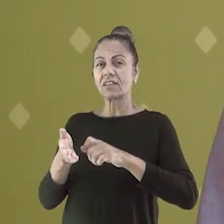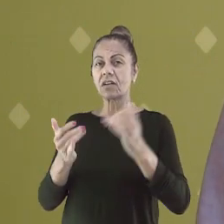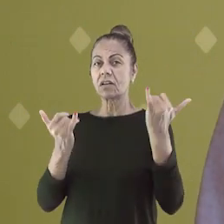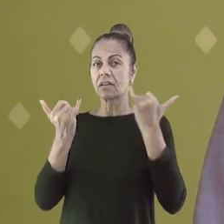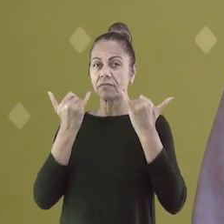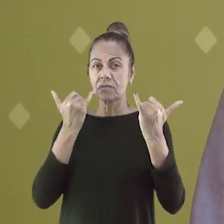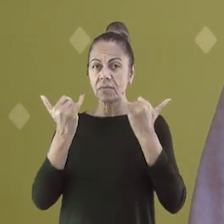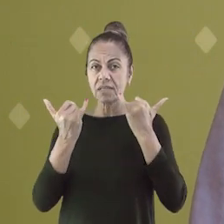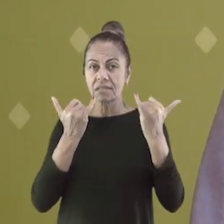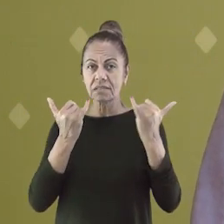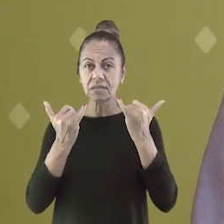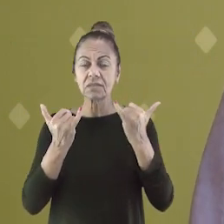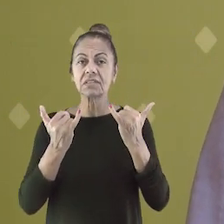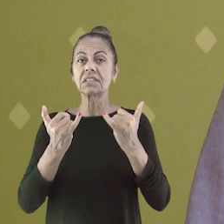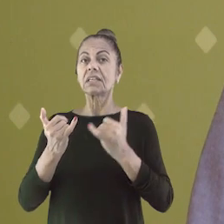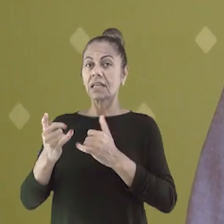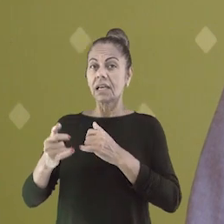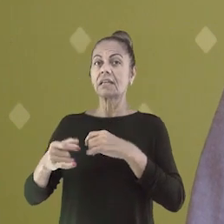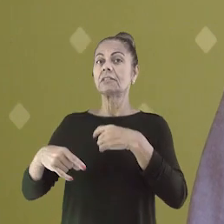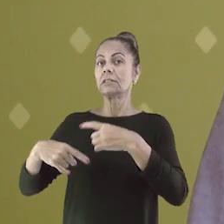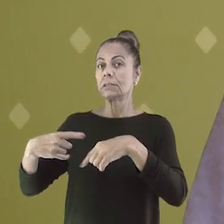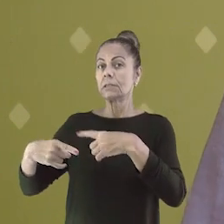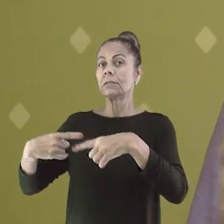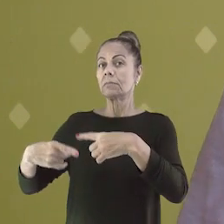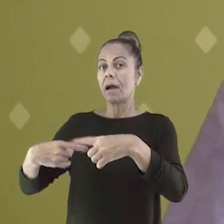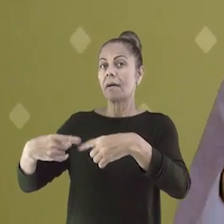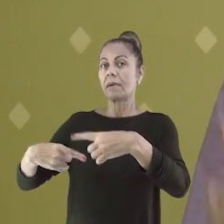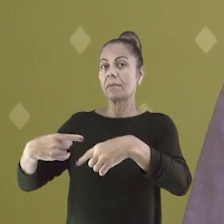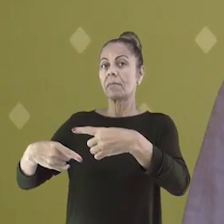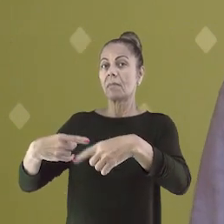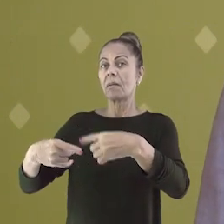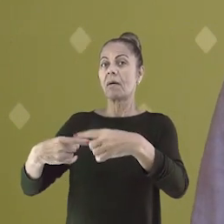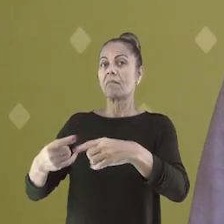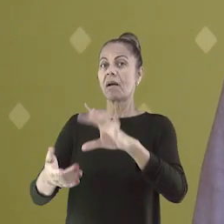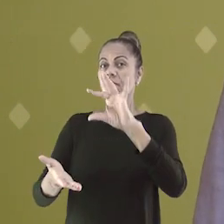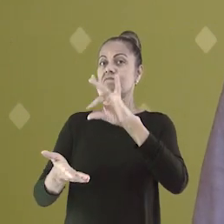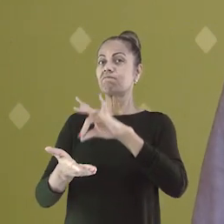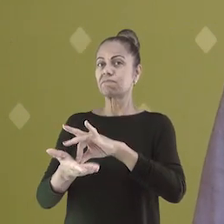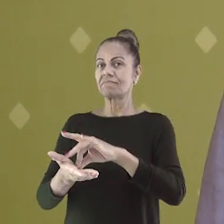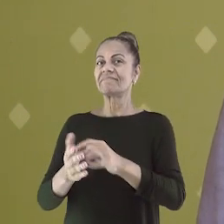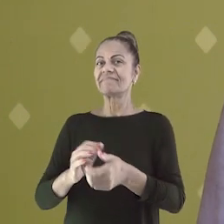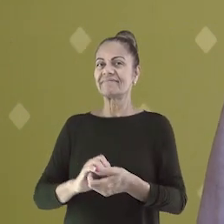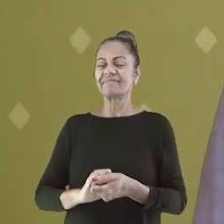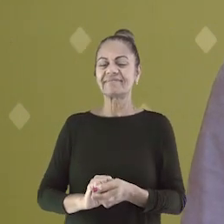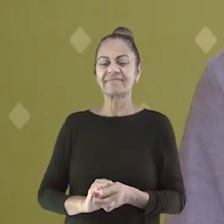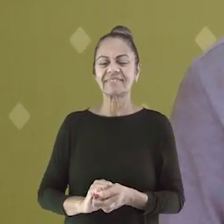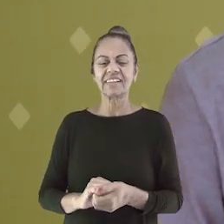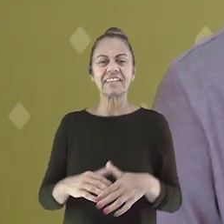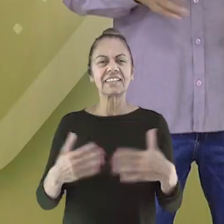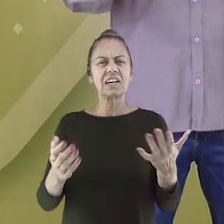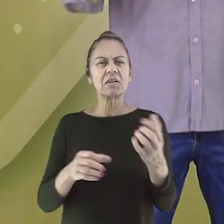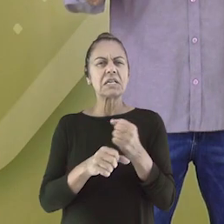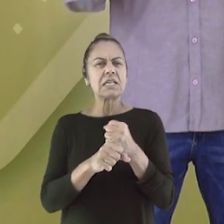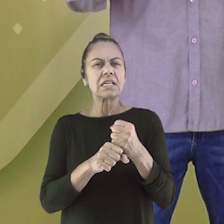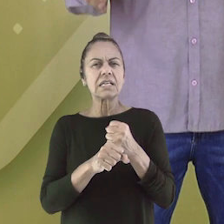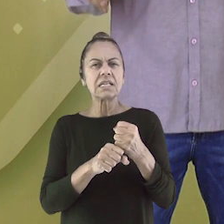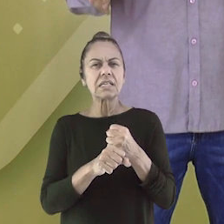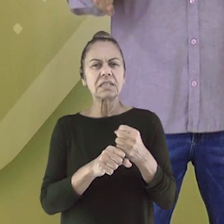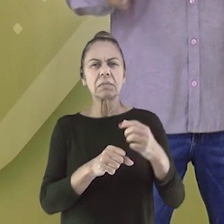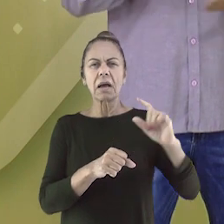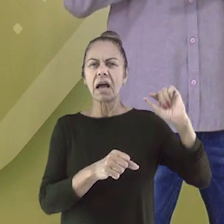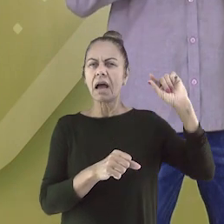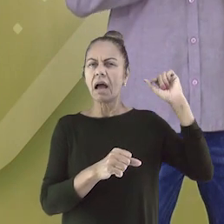possível registrar informações de modo que elas chegassem a todos os públicos de modo mais preciso. Legal, não? Durante